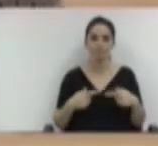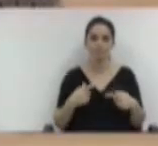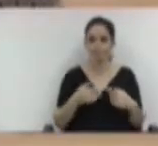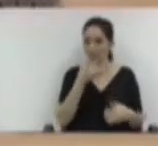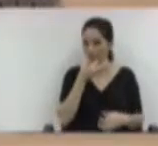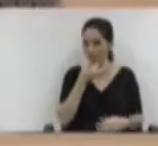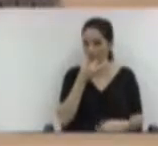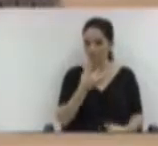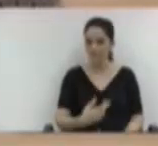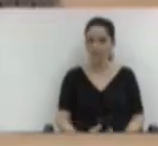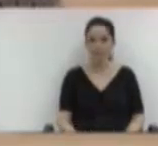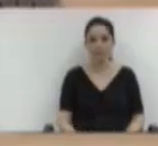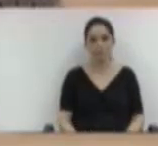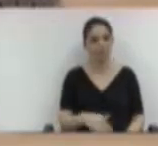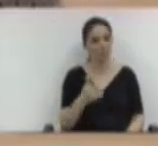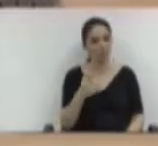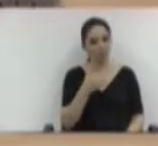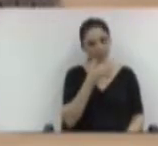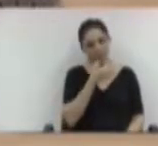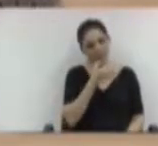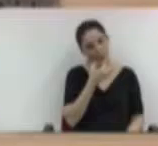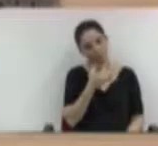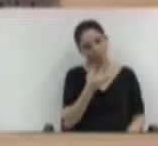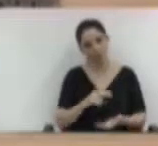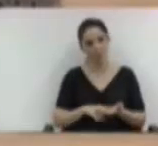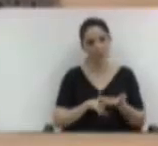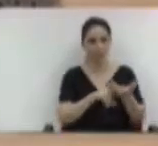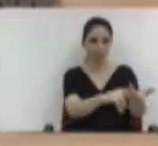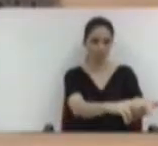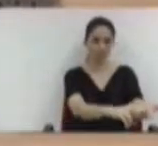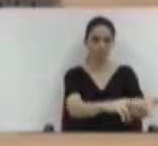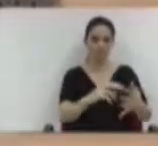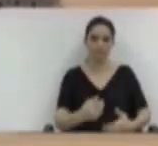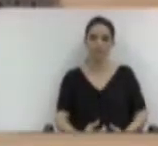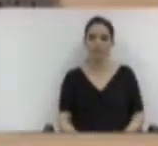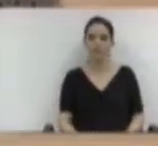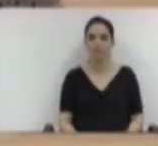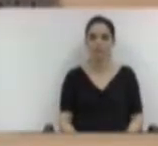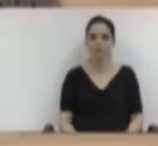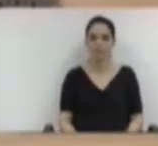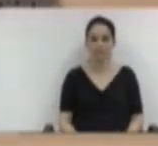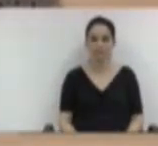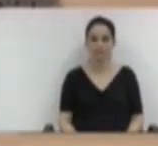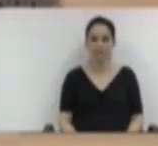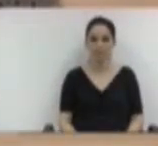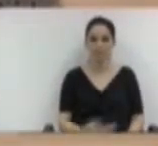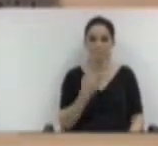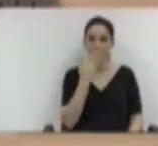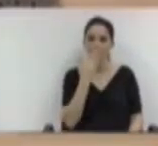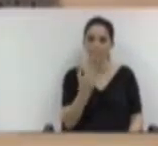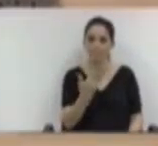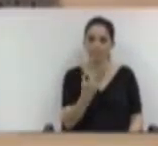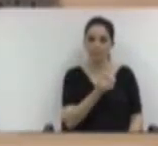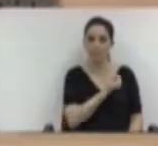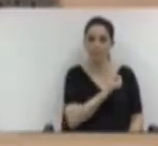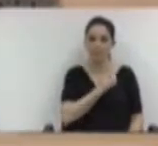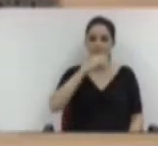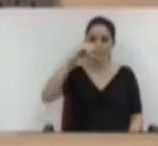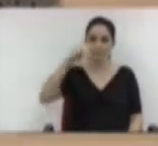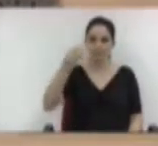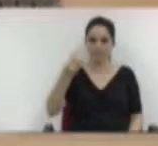em discussão. Não havendo quem queira, encaminhe-se ao Poder Executivo. Requerimento número